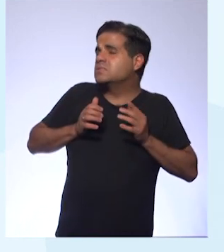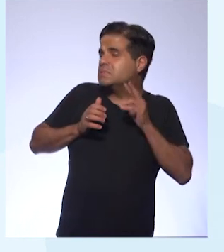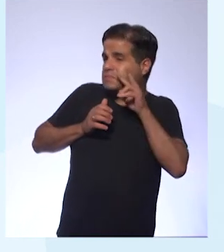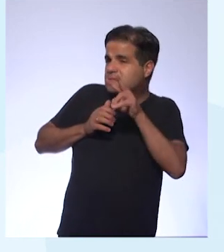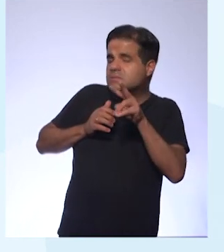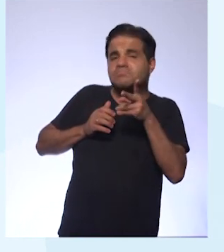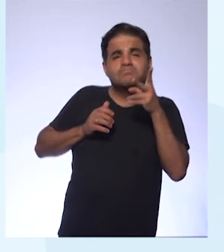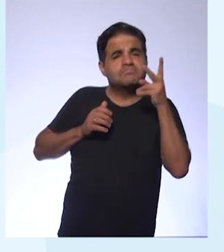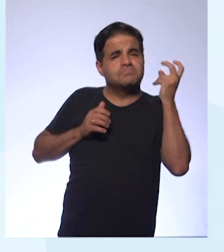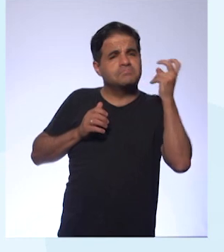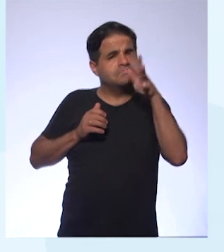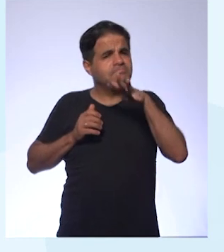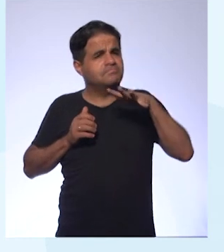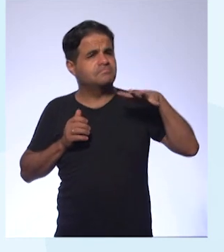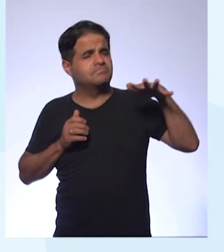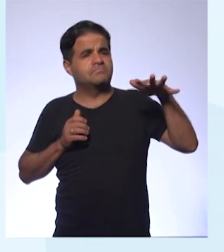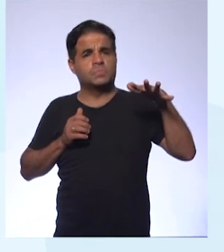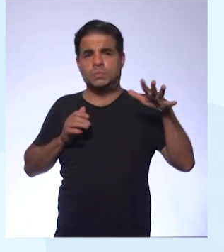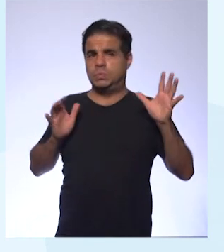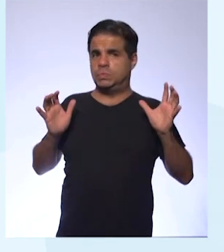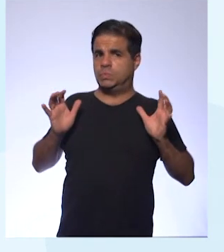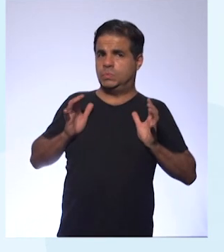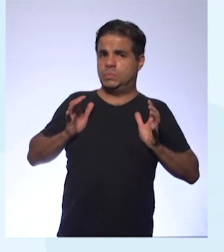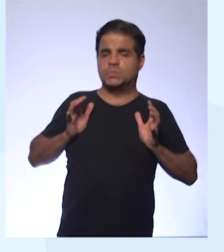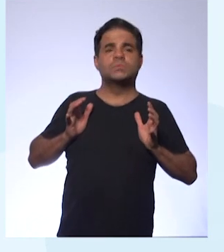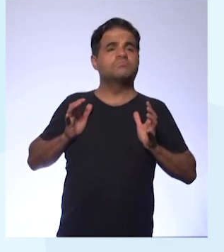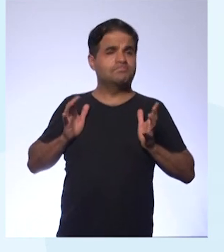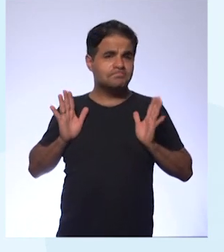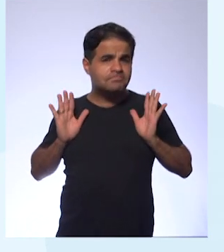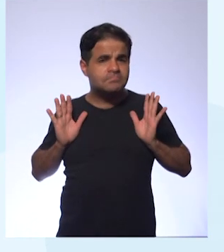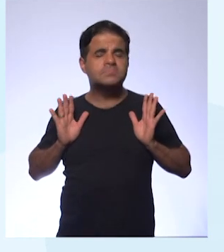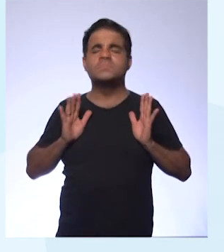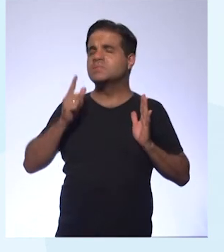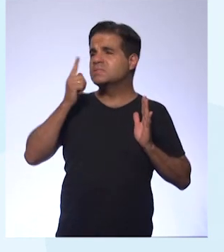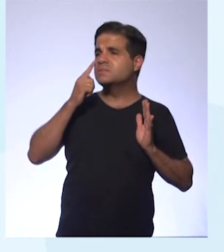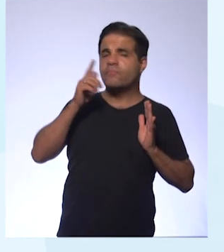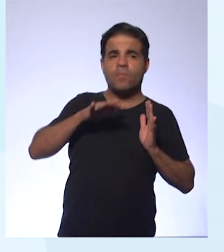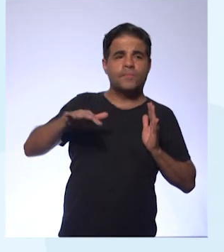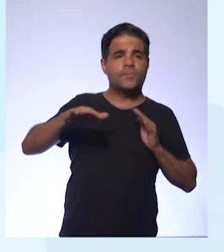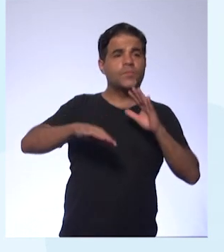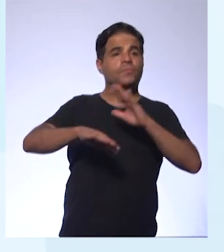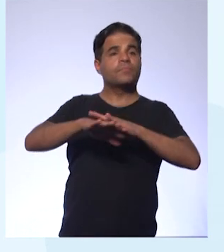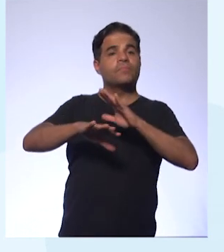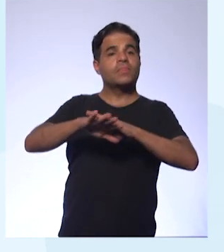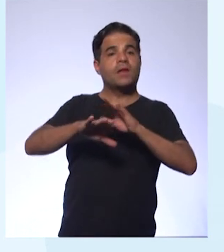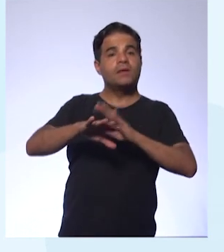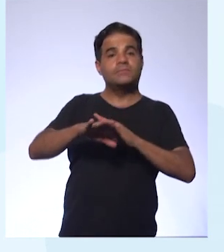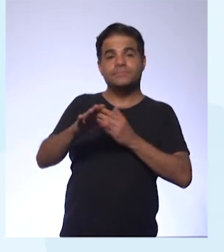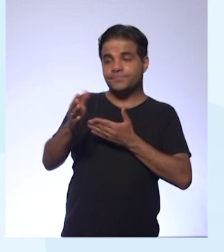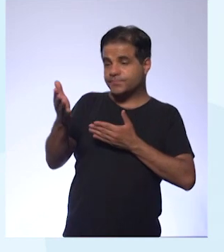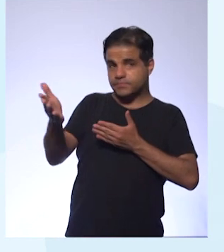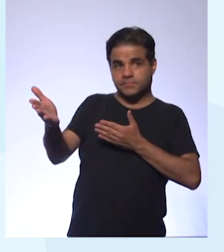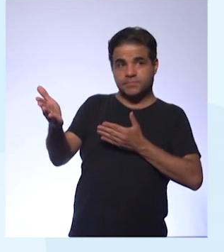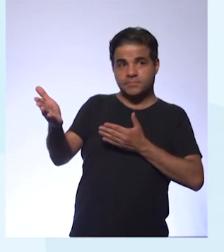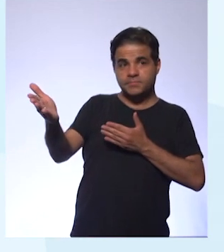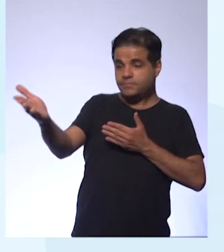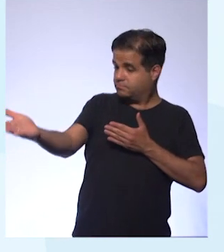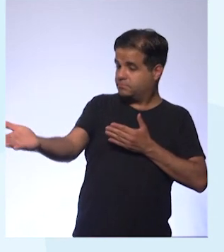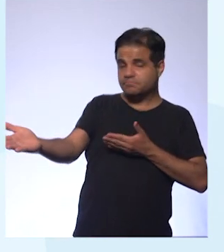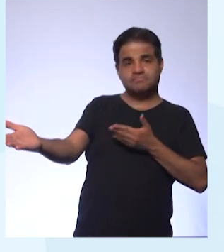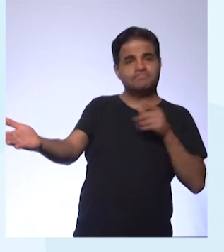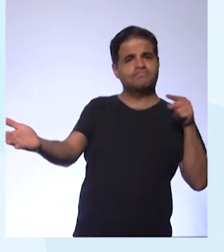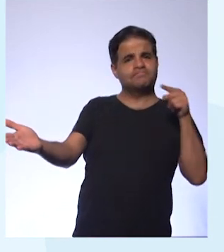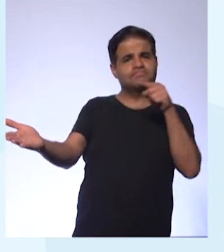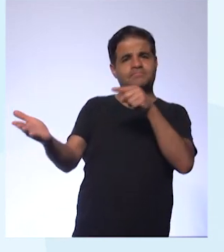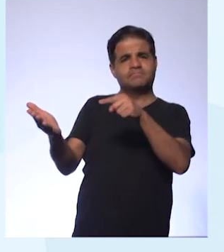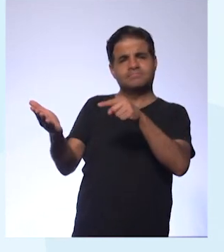está percebendo um ambiente, né, chique, vamos dizer assim, mas olha só a mão dele, né? Está apontando para um